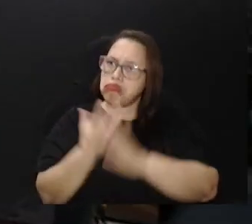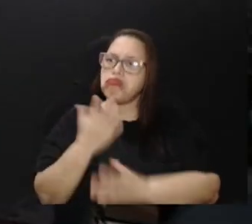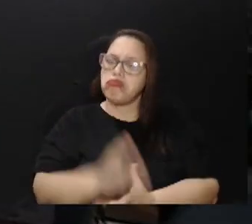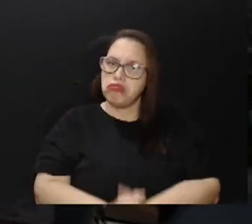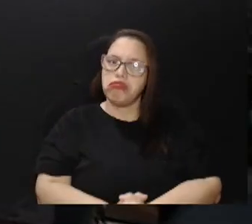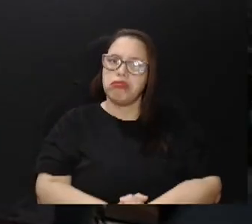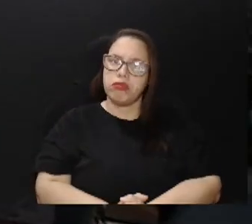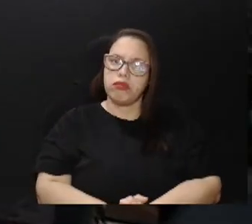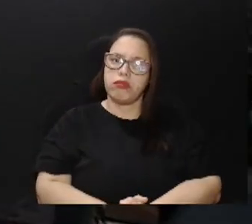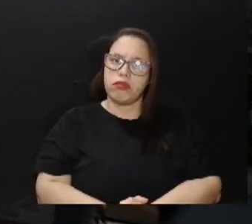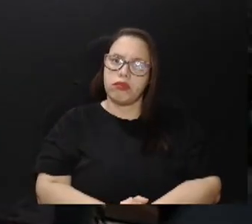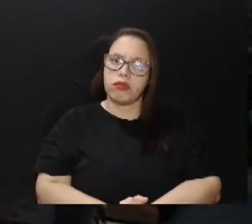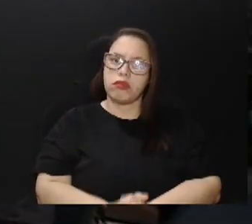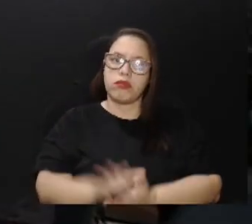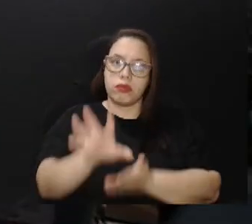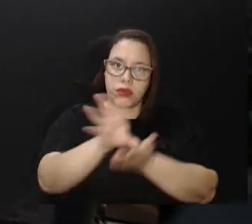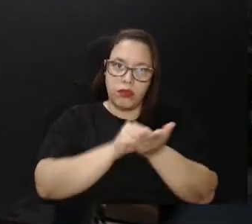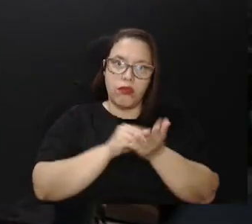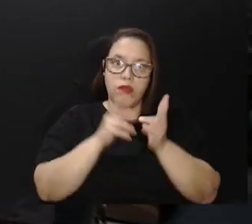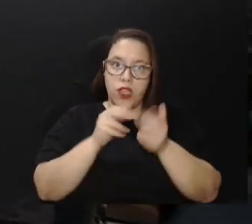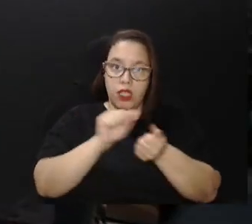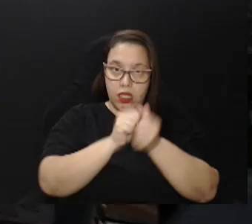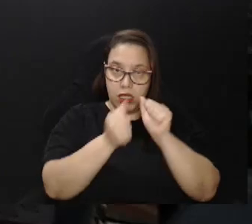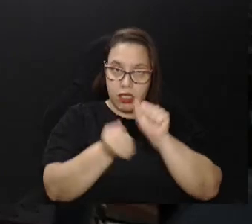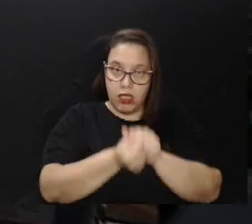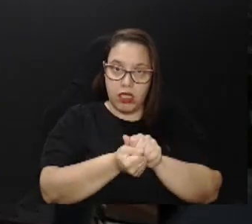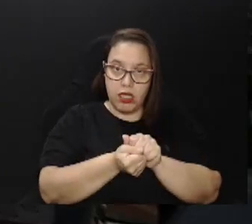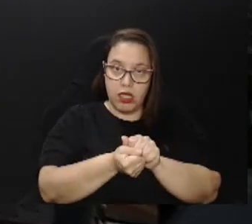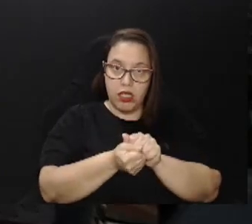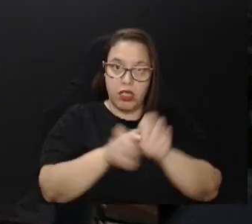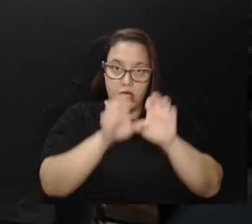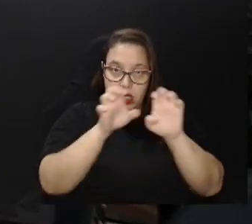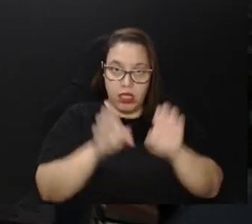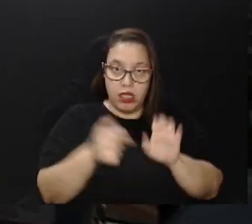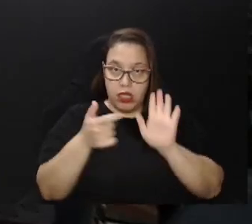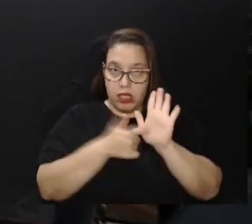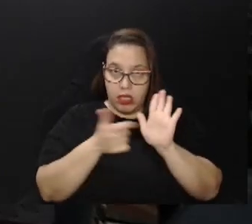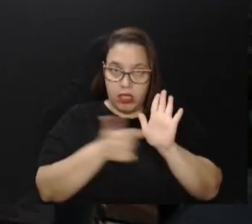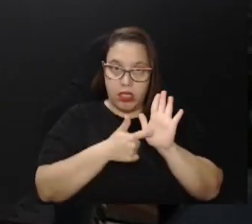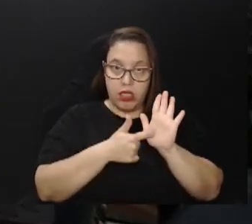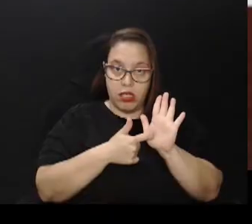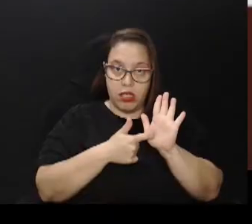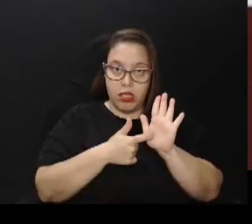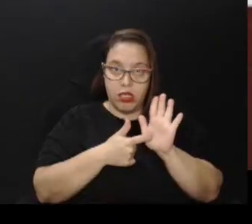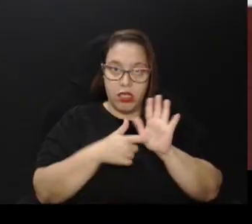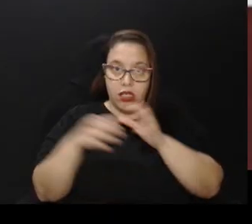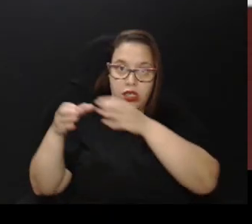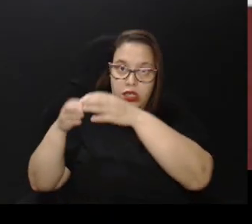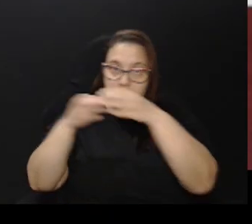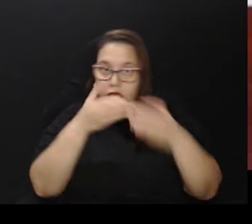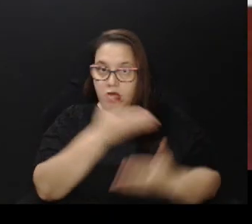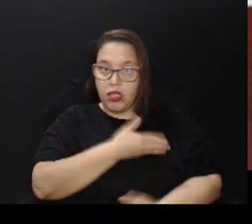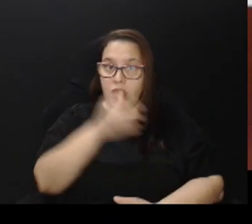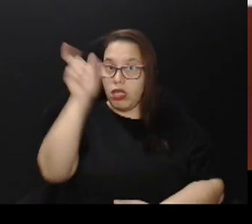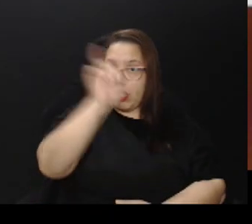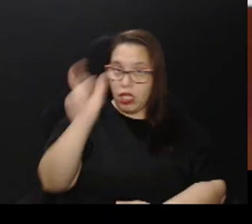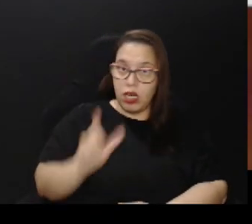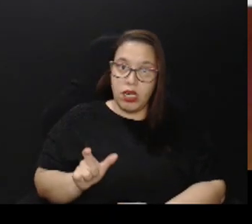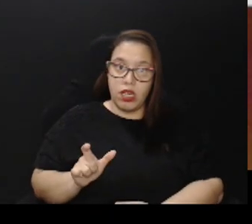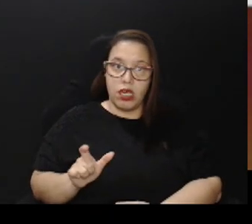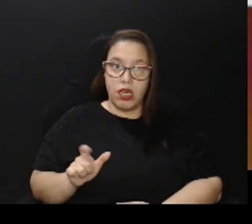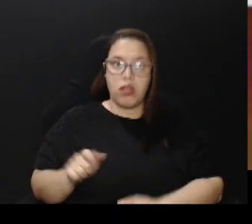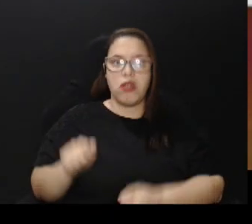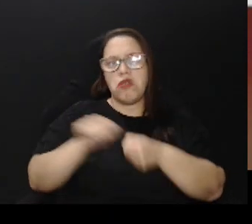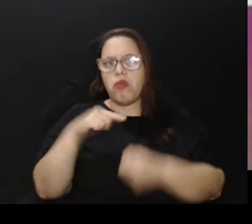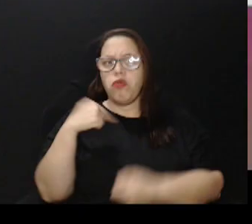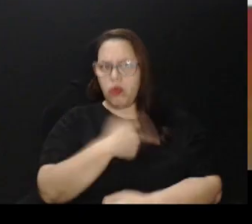nessa mesmo estatuto da beneficência, ele reuniu os amigos italianos e falou, vamos fazer